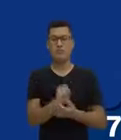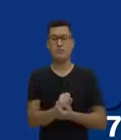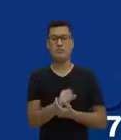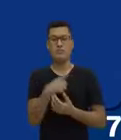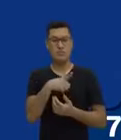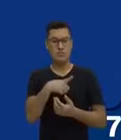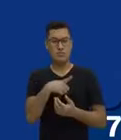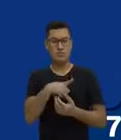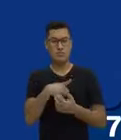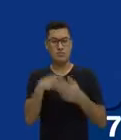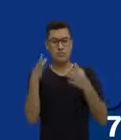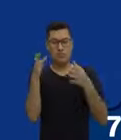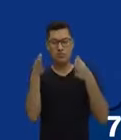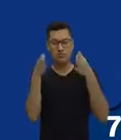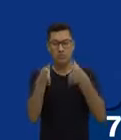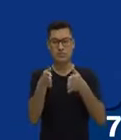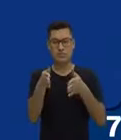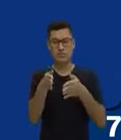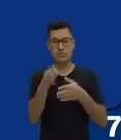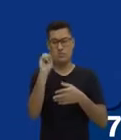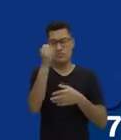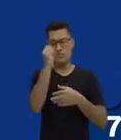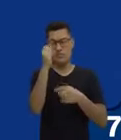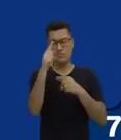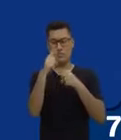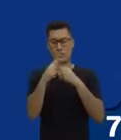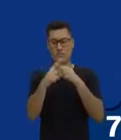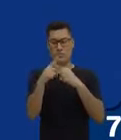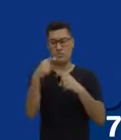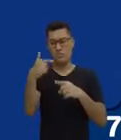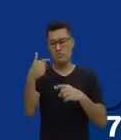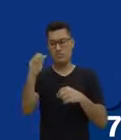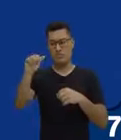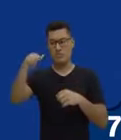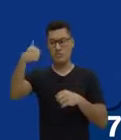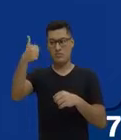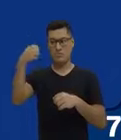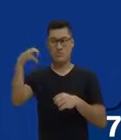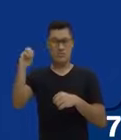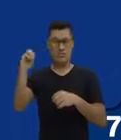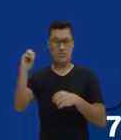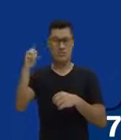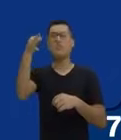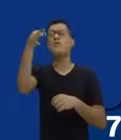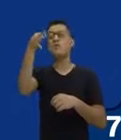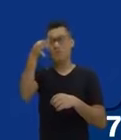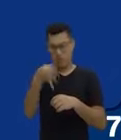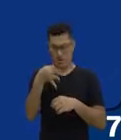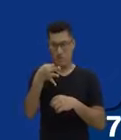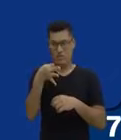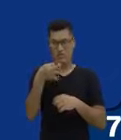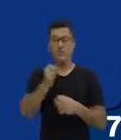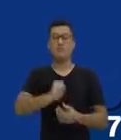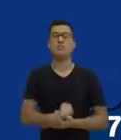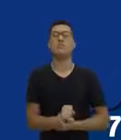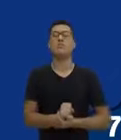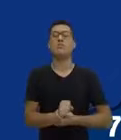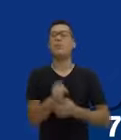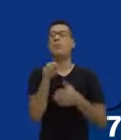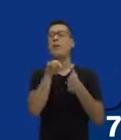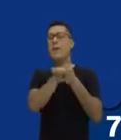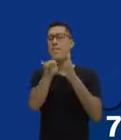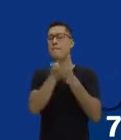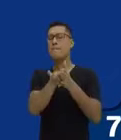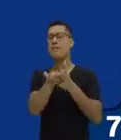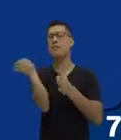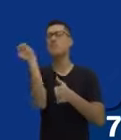ter esse padrão de 8 vezes 2 elevado a décima. Então. Isso. O que o Fernando está comentando é o seguinte, esse